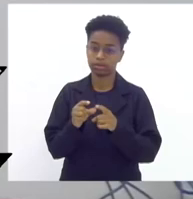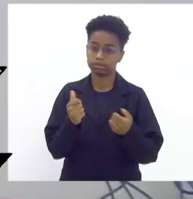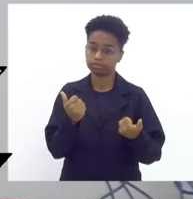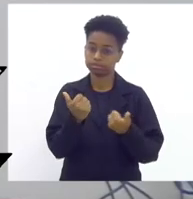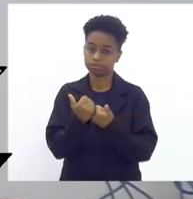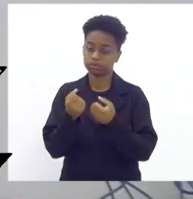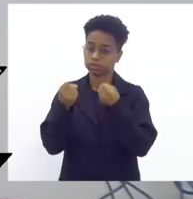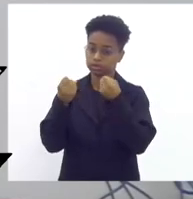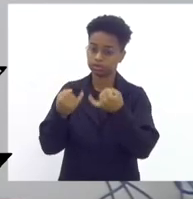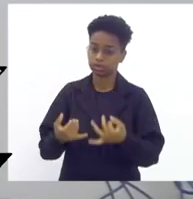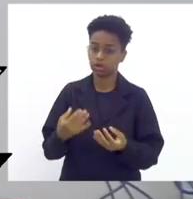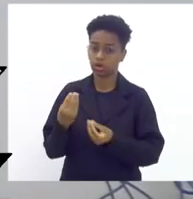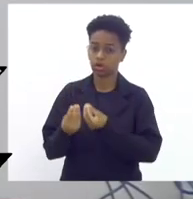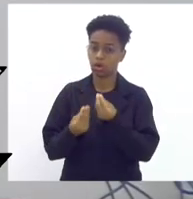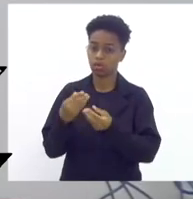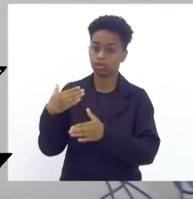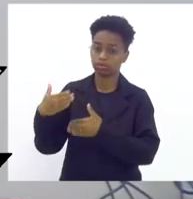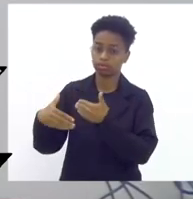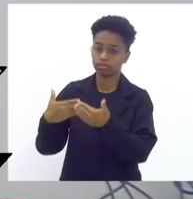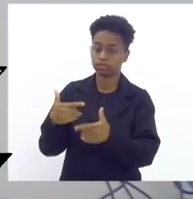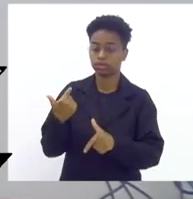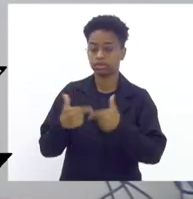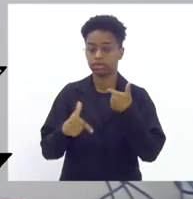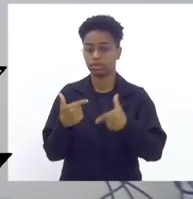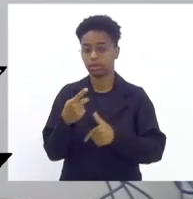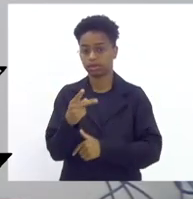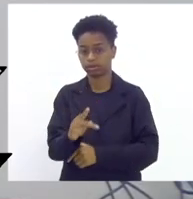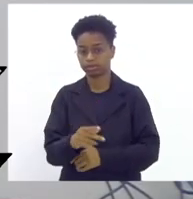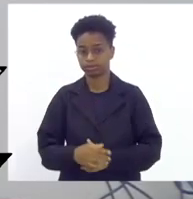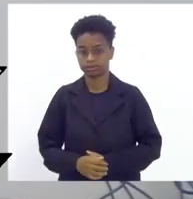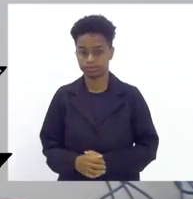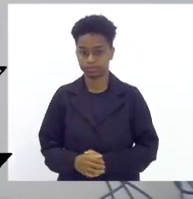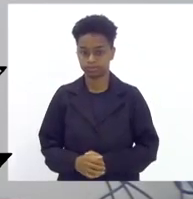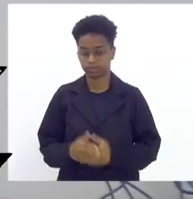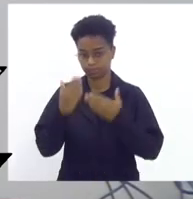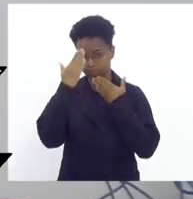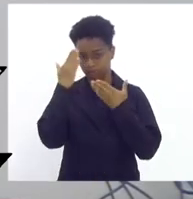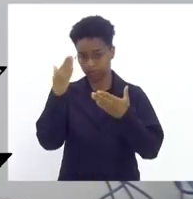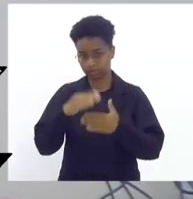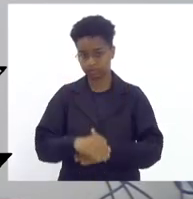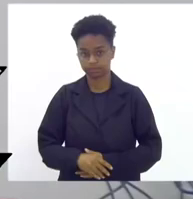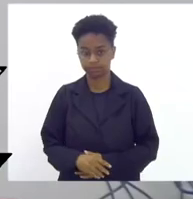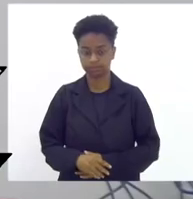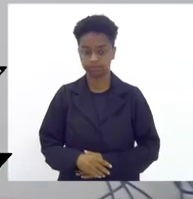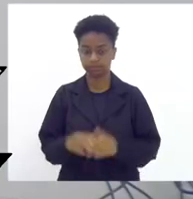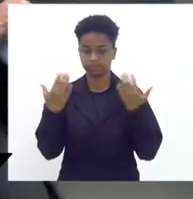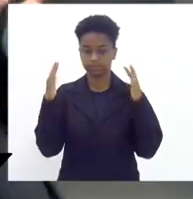ele como é que vai ser o procedimento do trabalho dele muito obrigado